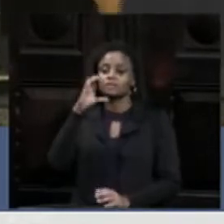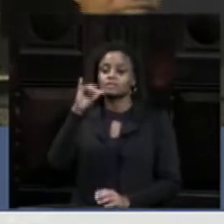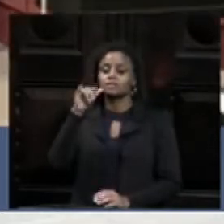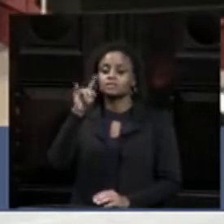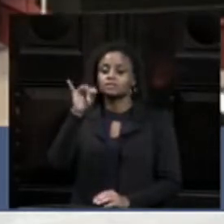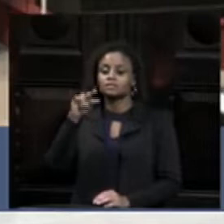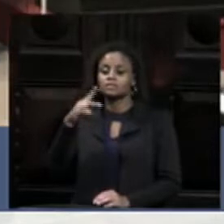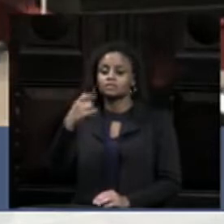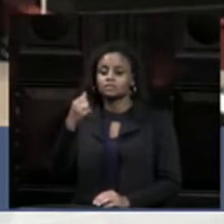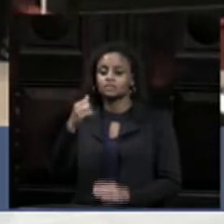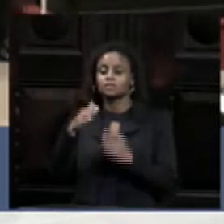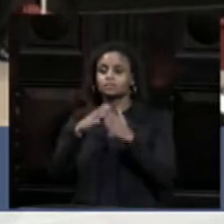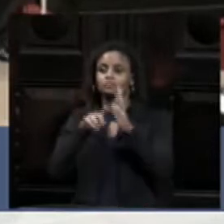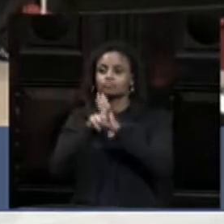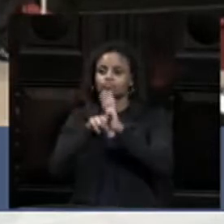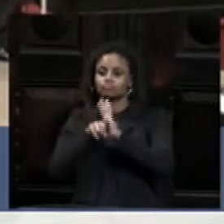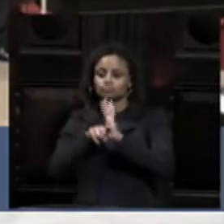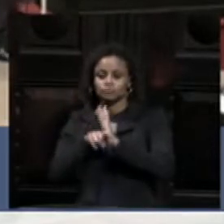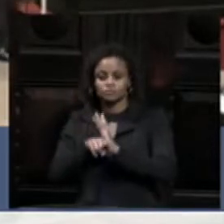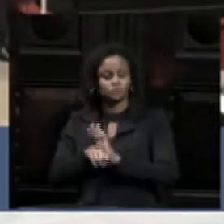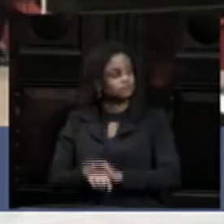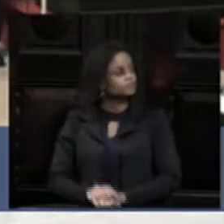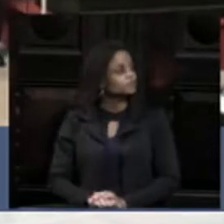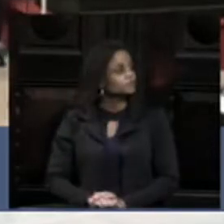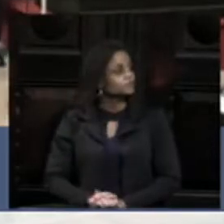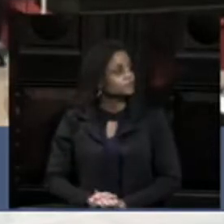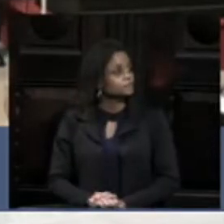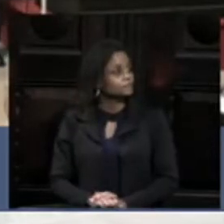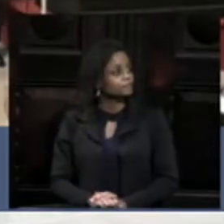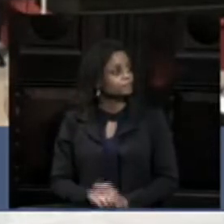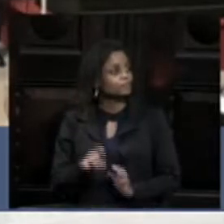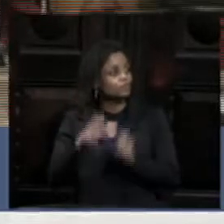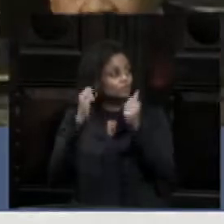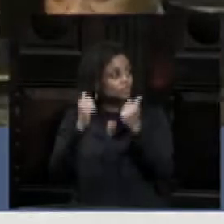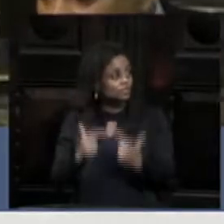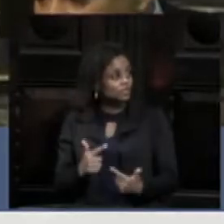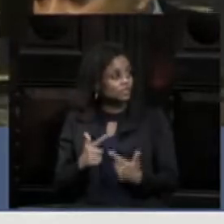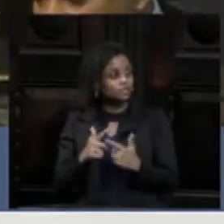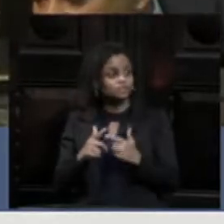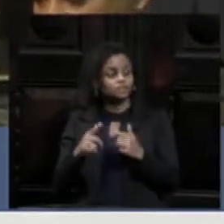Campos. Só esclarecer algumas questões que foram levantadas aqui durante